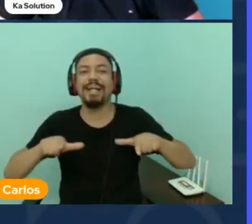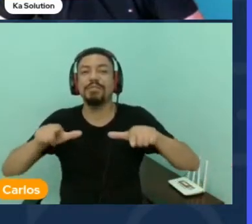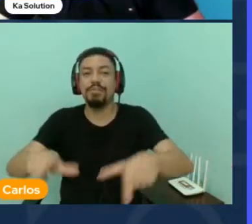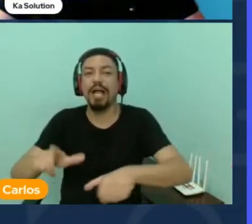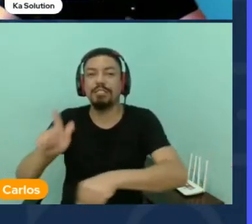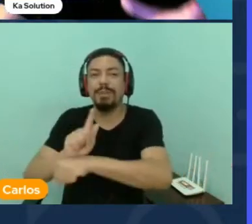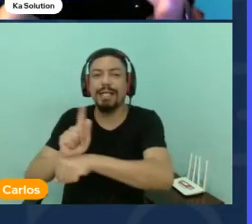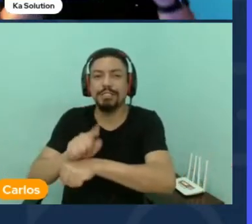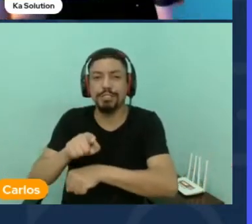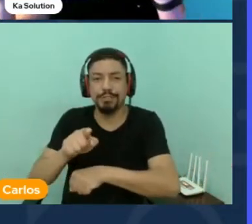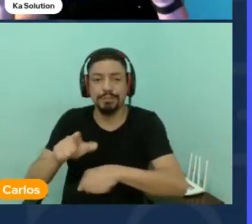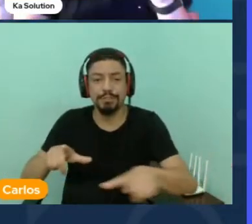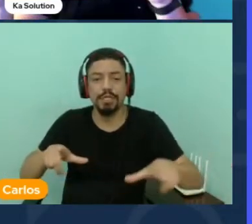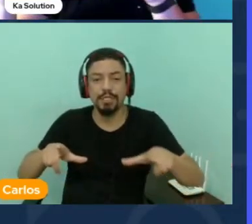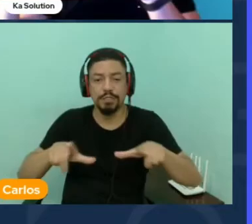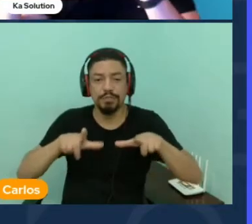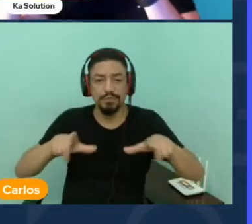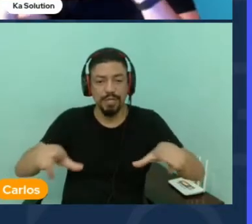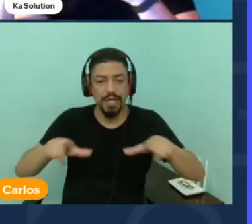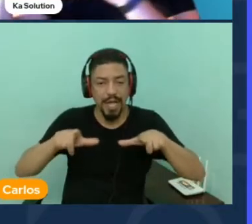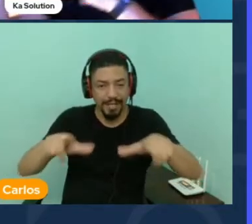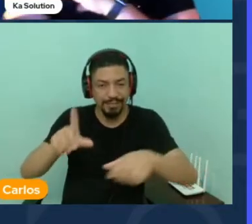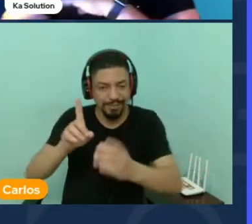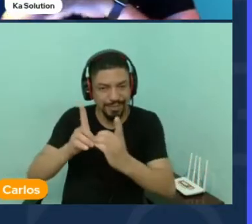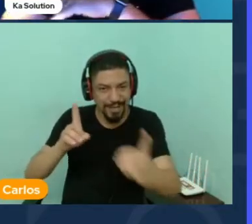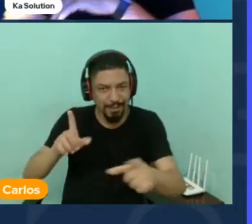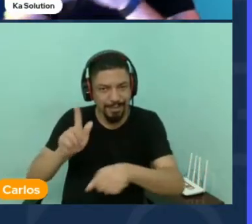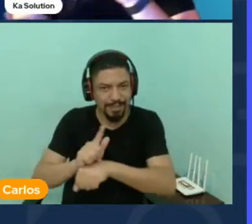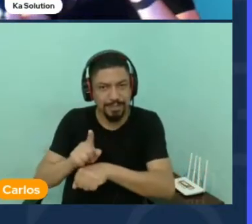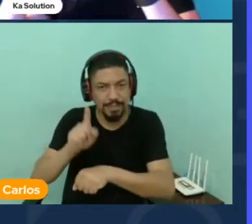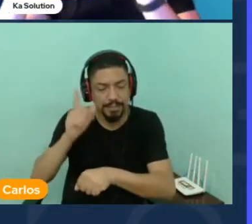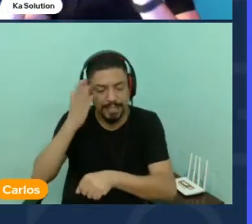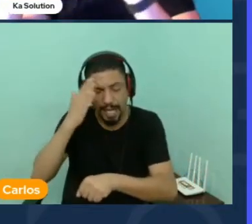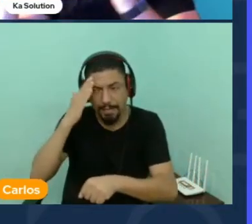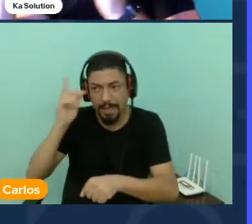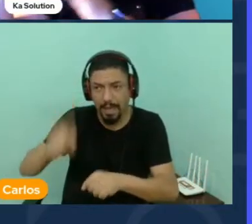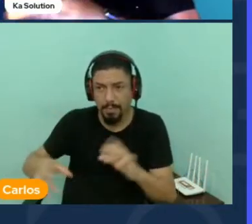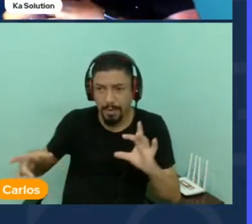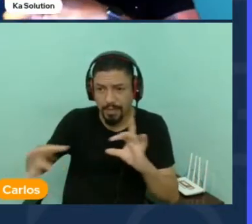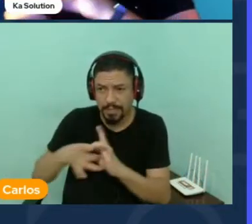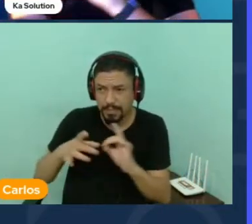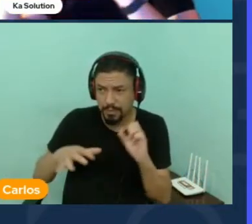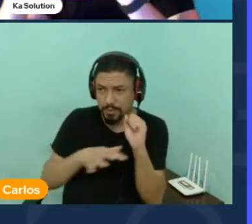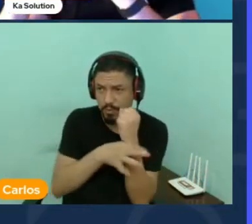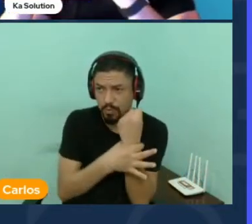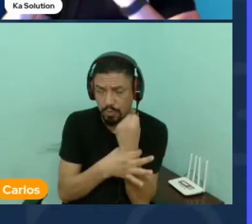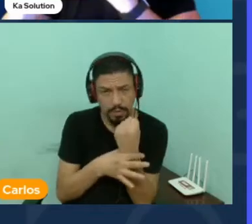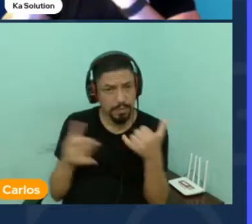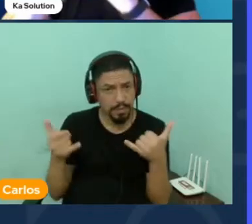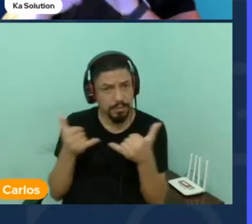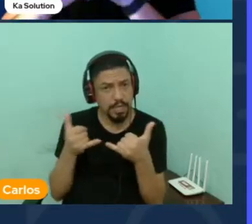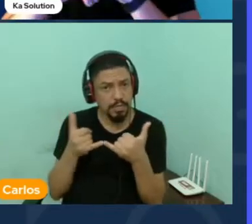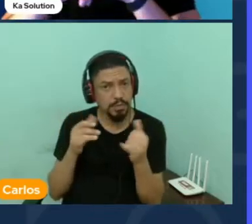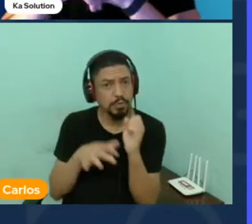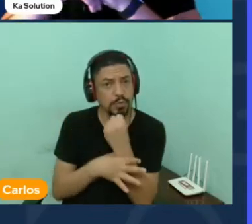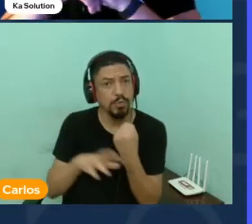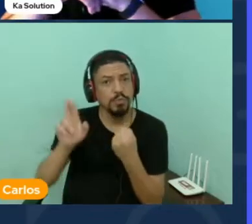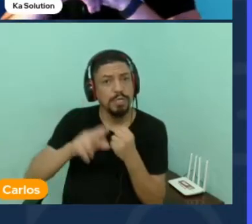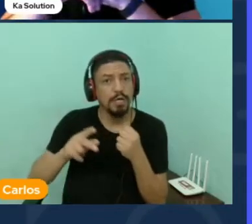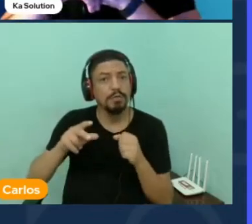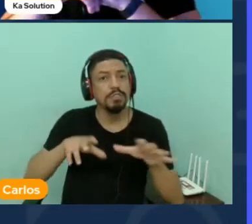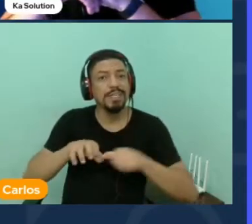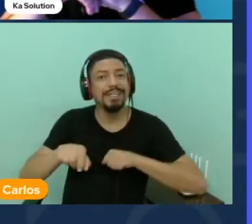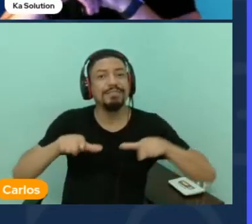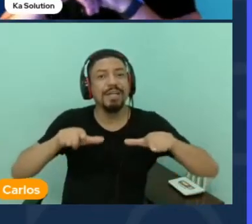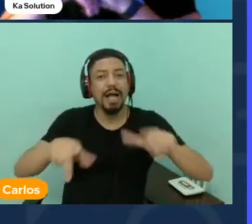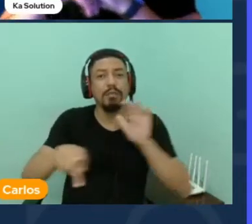eu já sei que essa conexão ela é uma conexão segura, usa HTTPS, usa o certificado de segurança